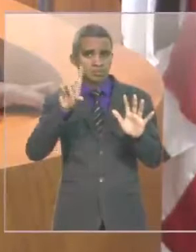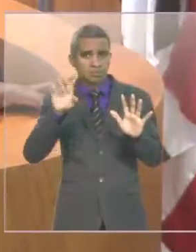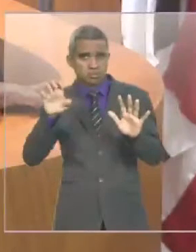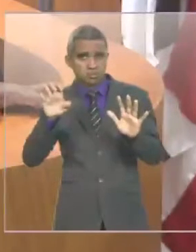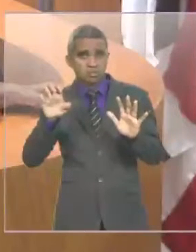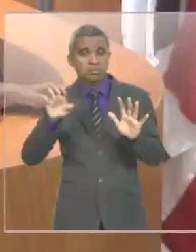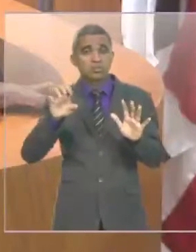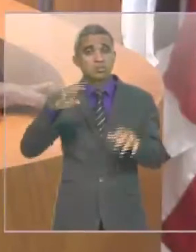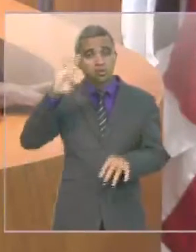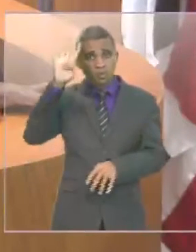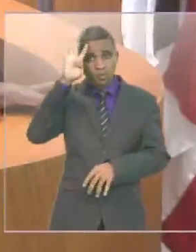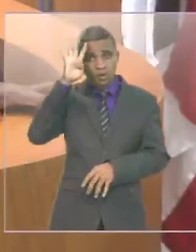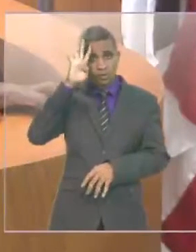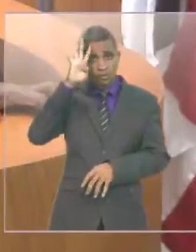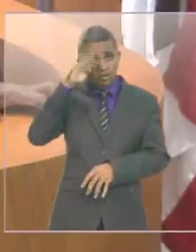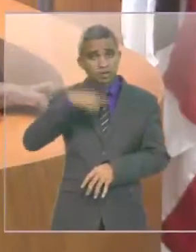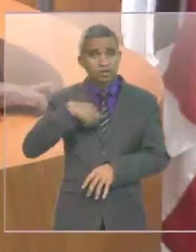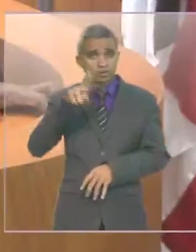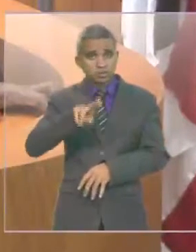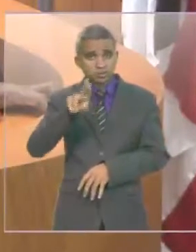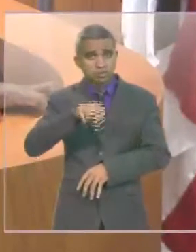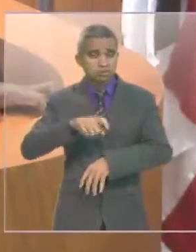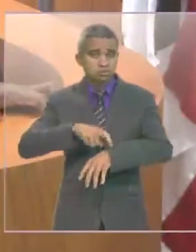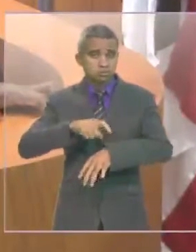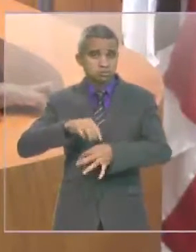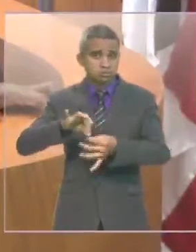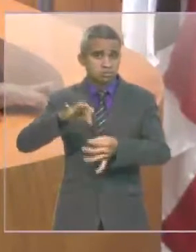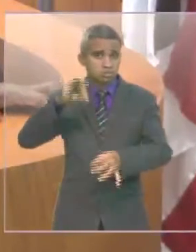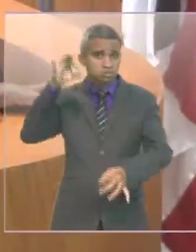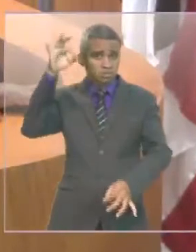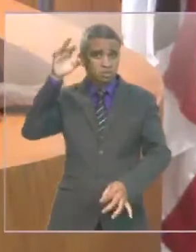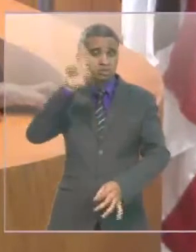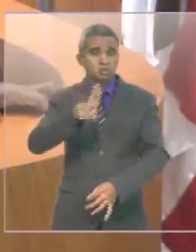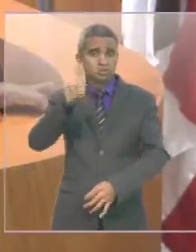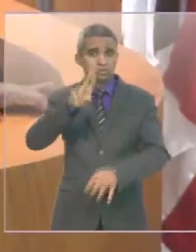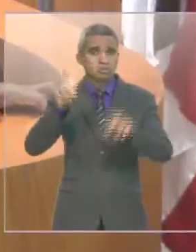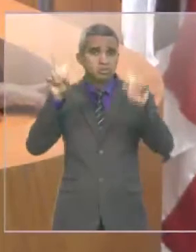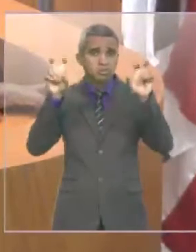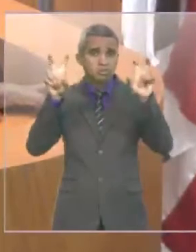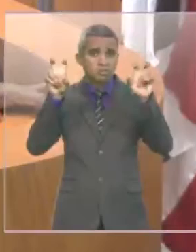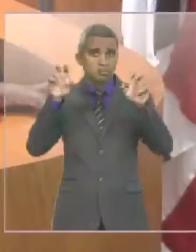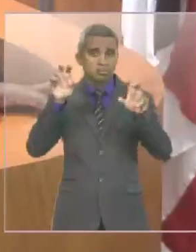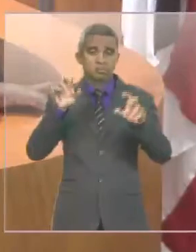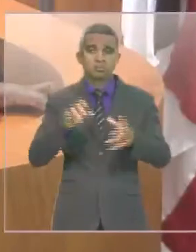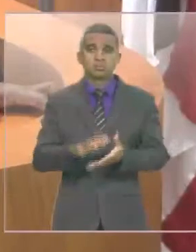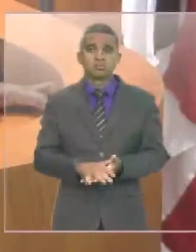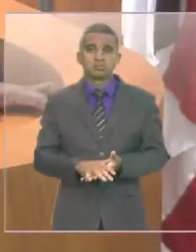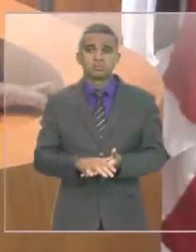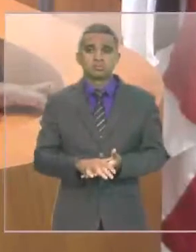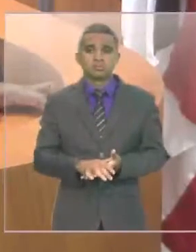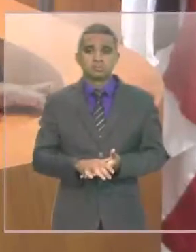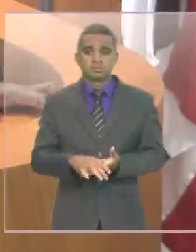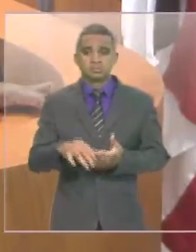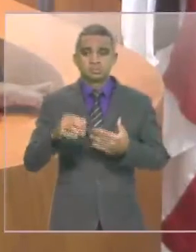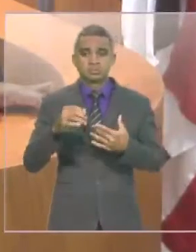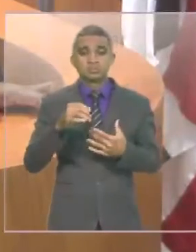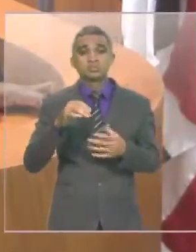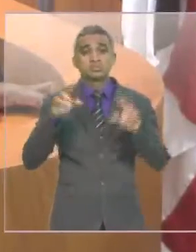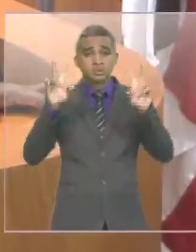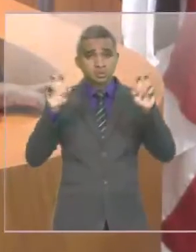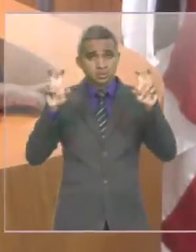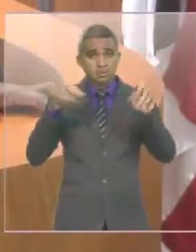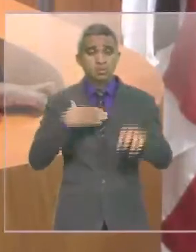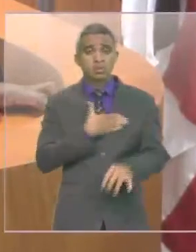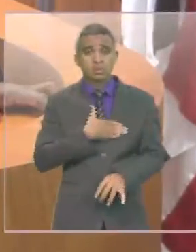estaria usando grande expediente para tratar sobre esse assunto vou agradecer companheiro somente esse assunto gostaria que o